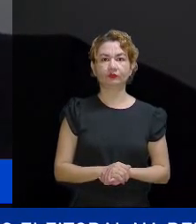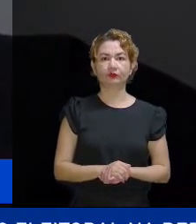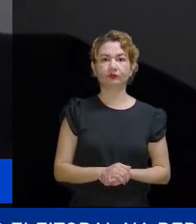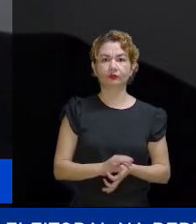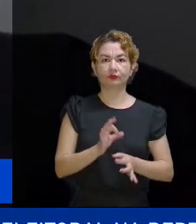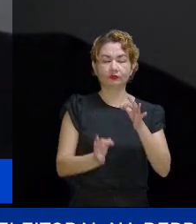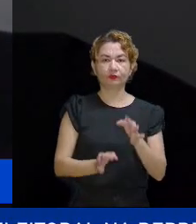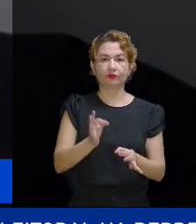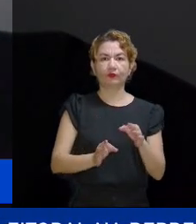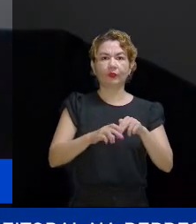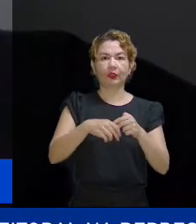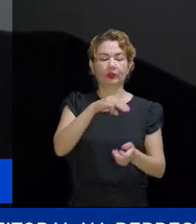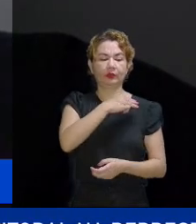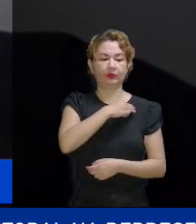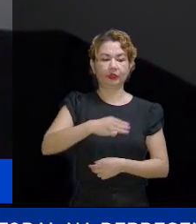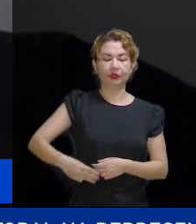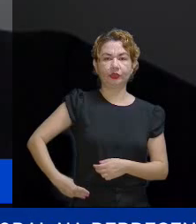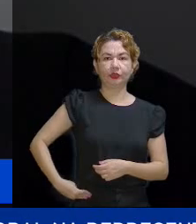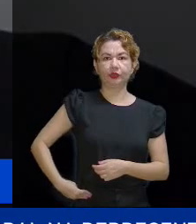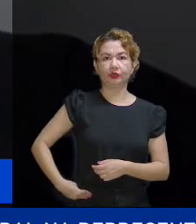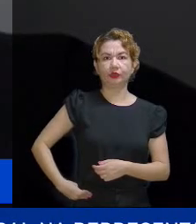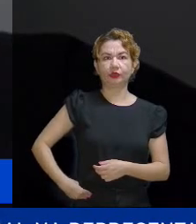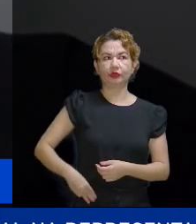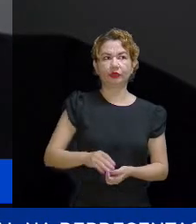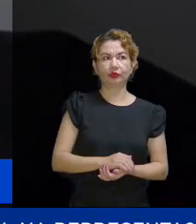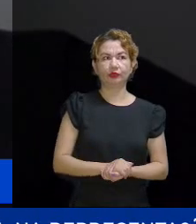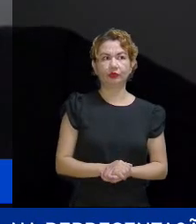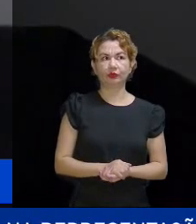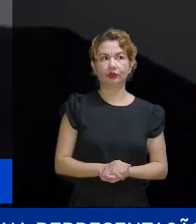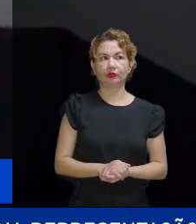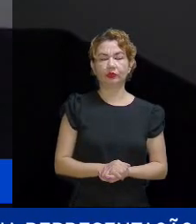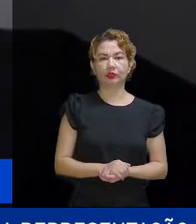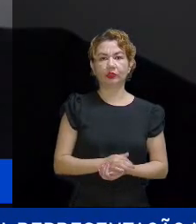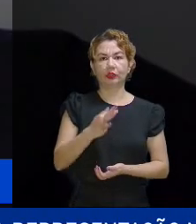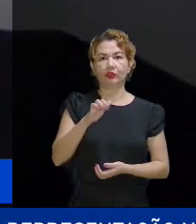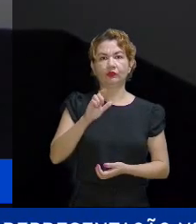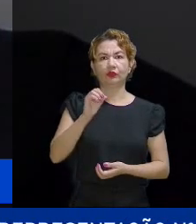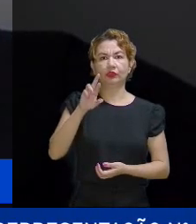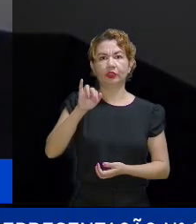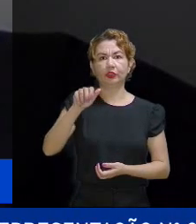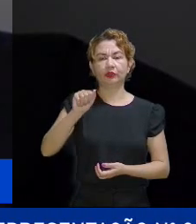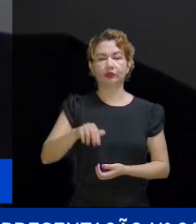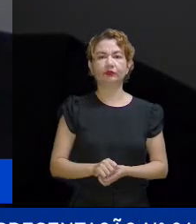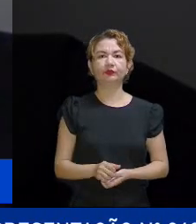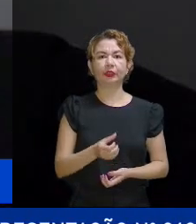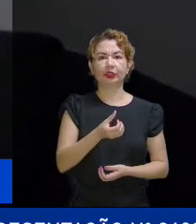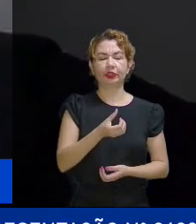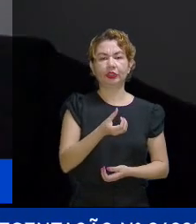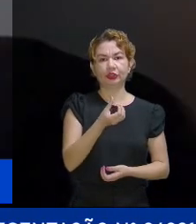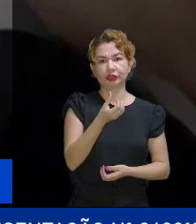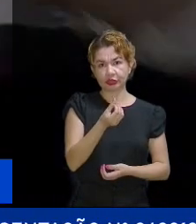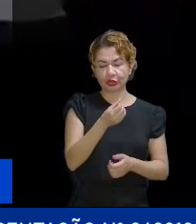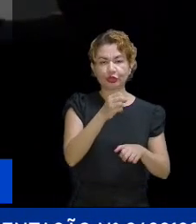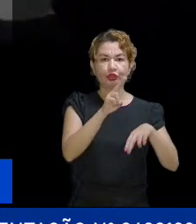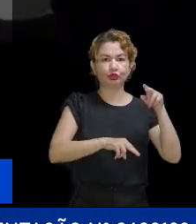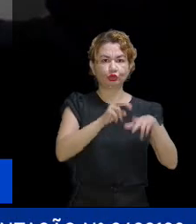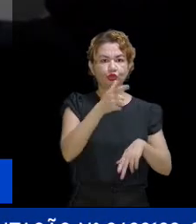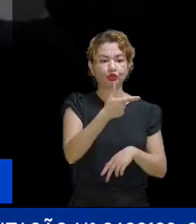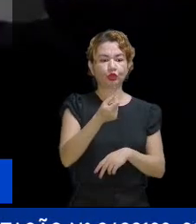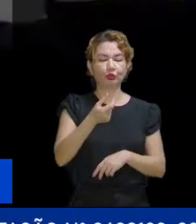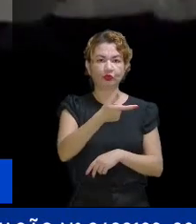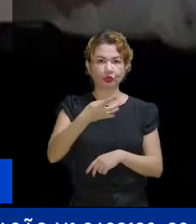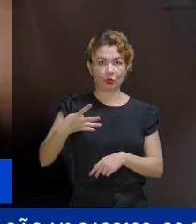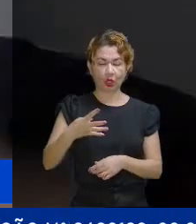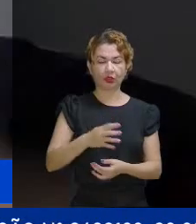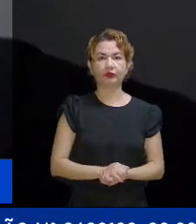julgada pelo ministro relator Floriano de Azevedo em 6/6/2024. Assim sendo,